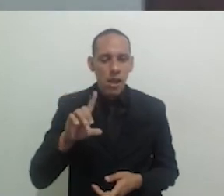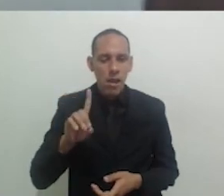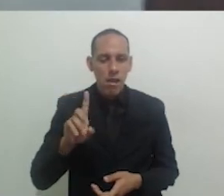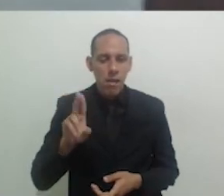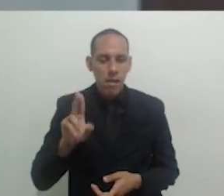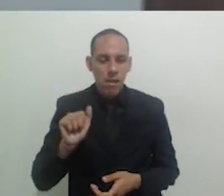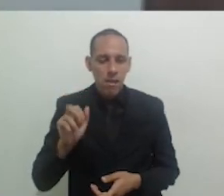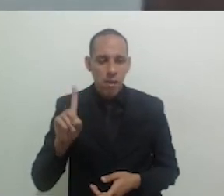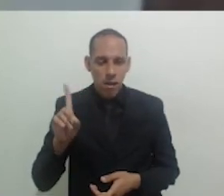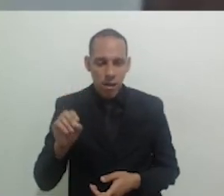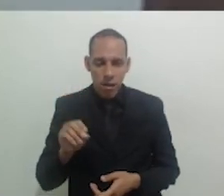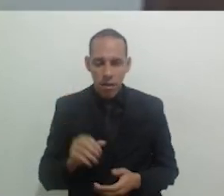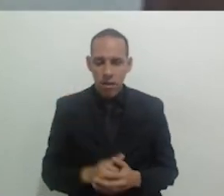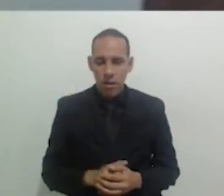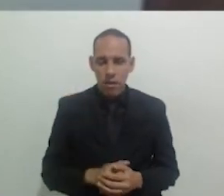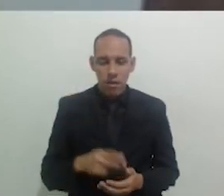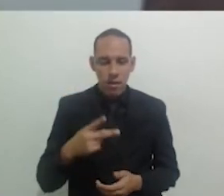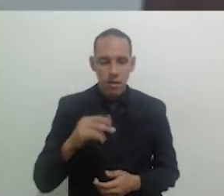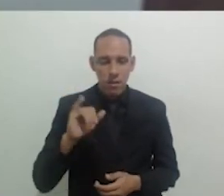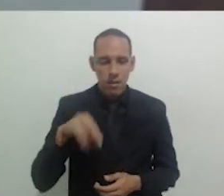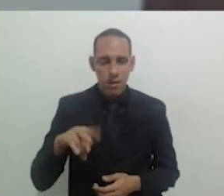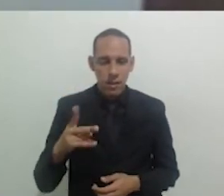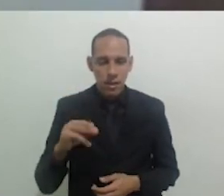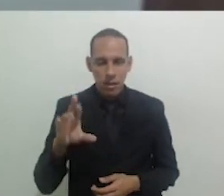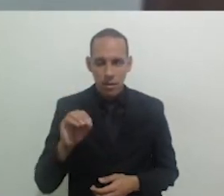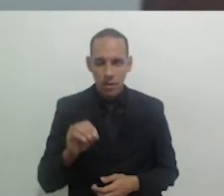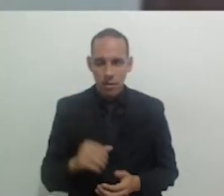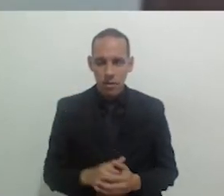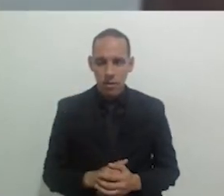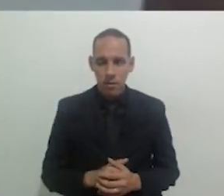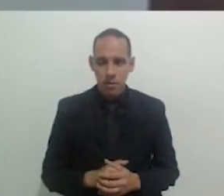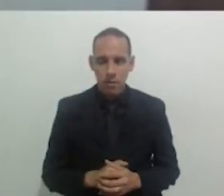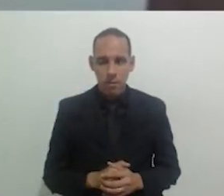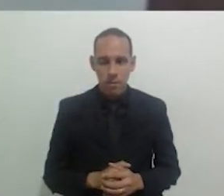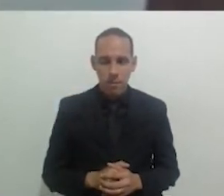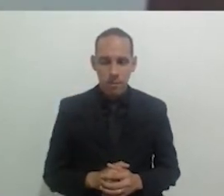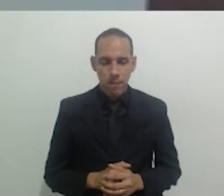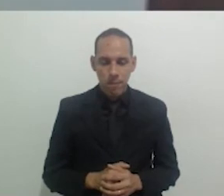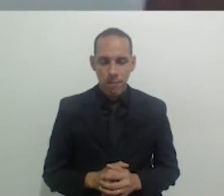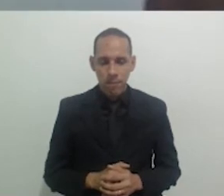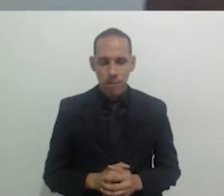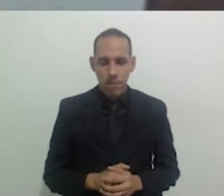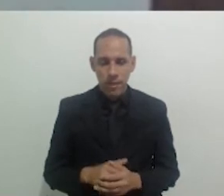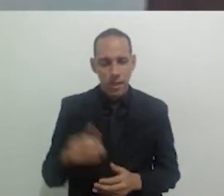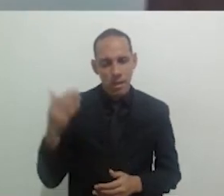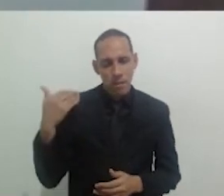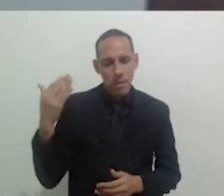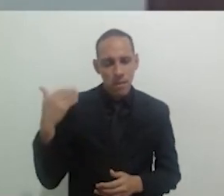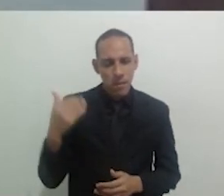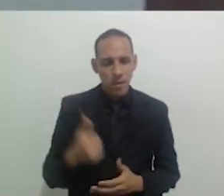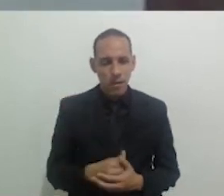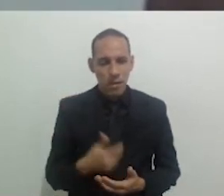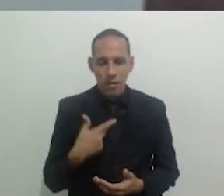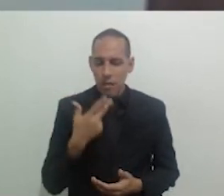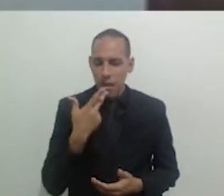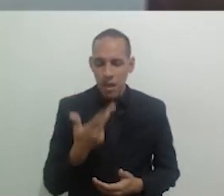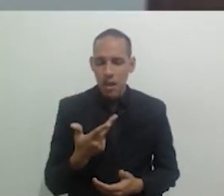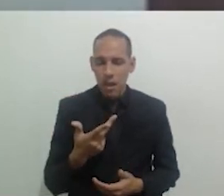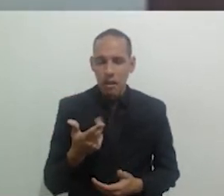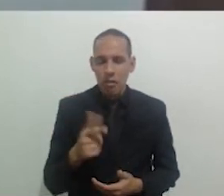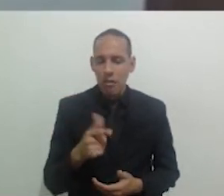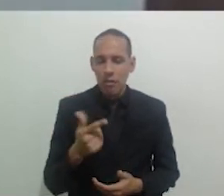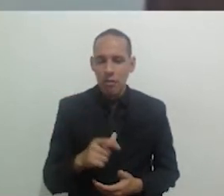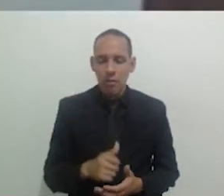Pinheiro. Naquele momento, eu disse que não tinha nenhuma objeção e não tenho de fato, mas